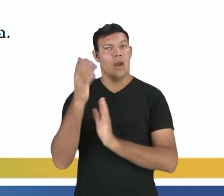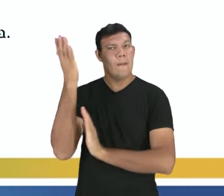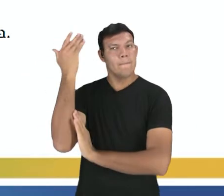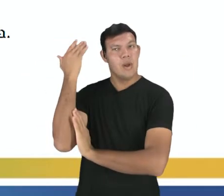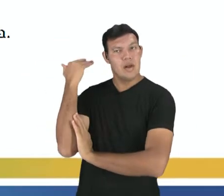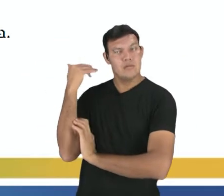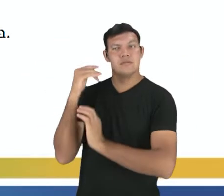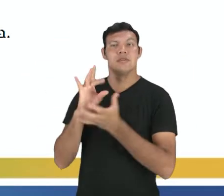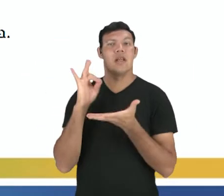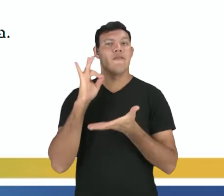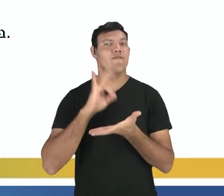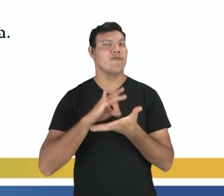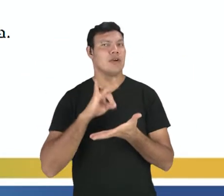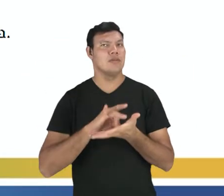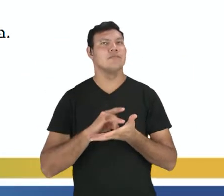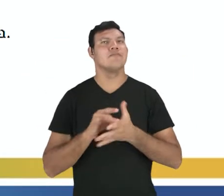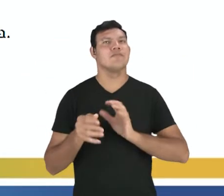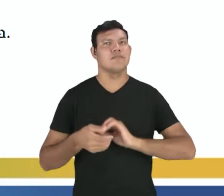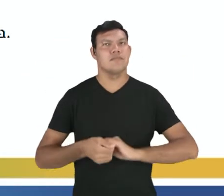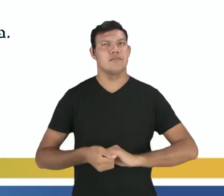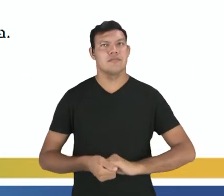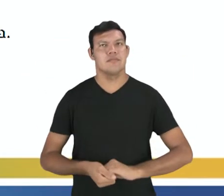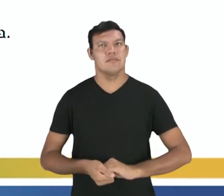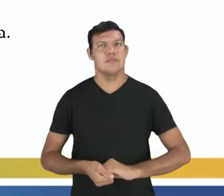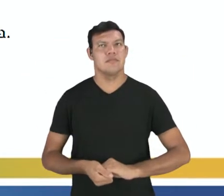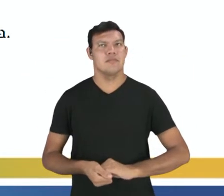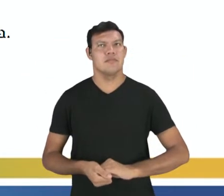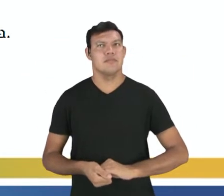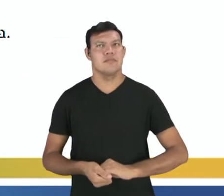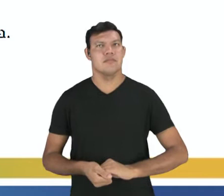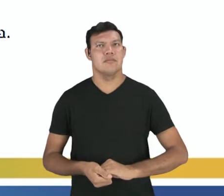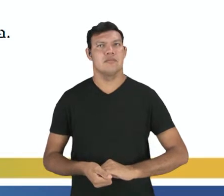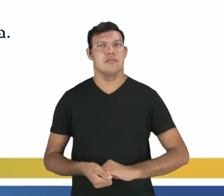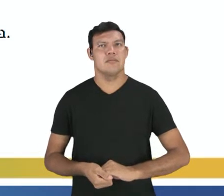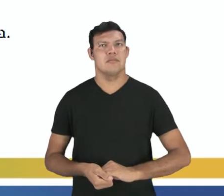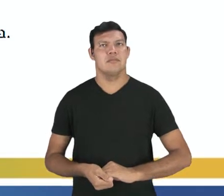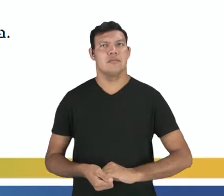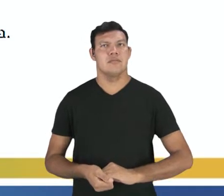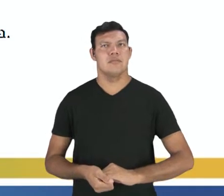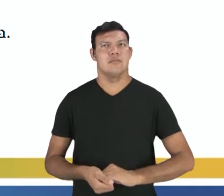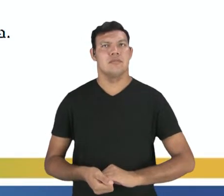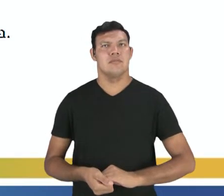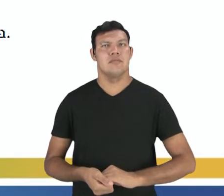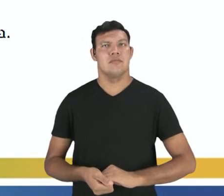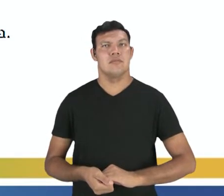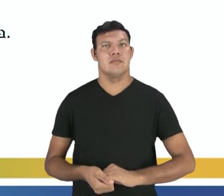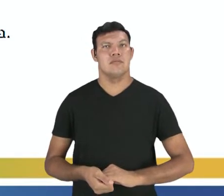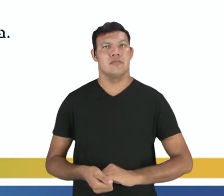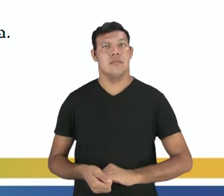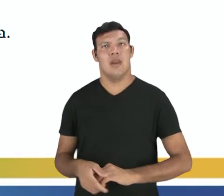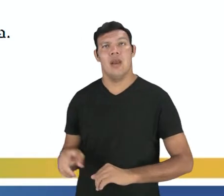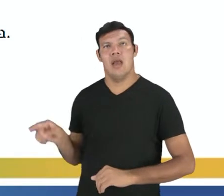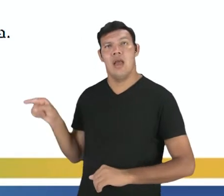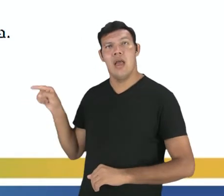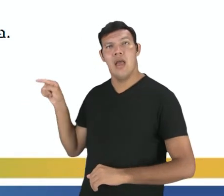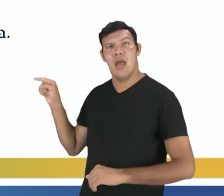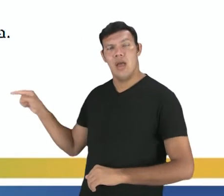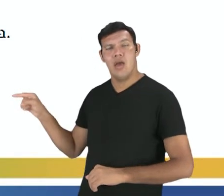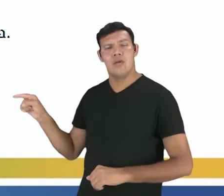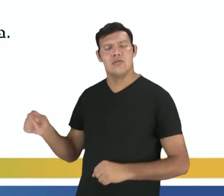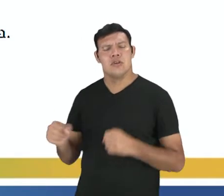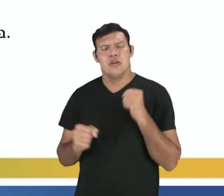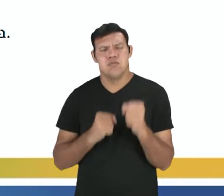forma afirmativa, she could run very fast when she was young. Ela sabia